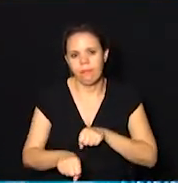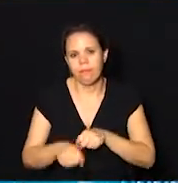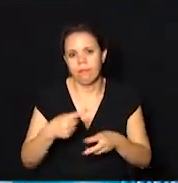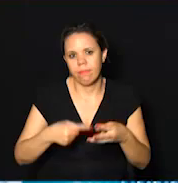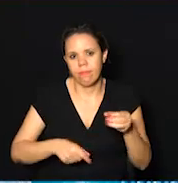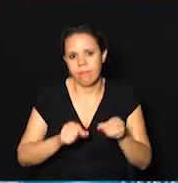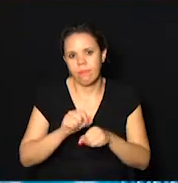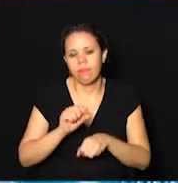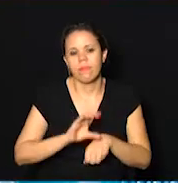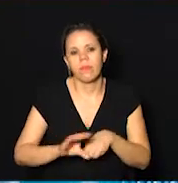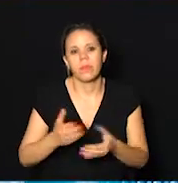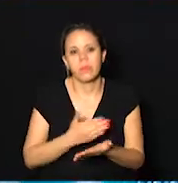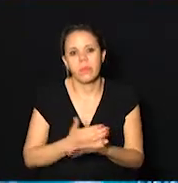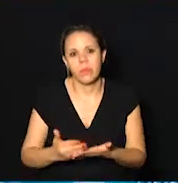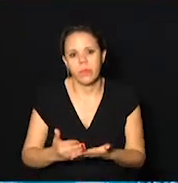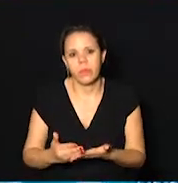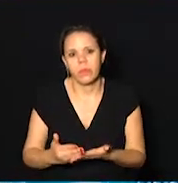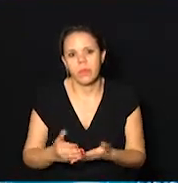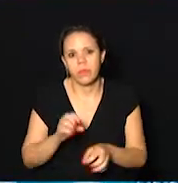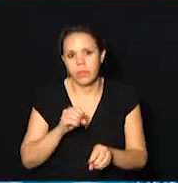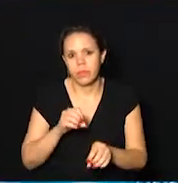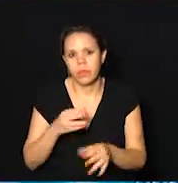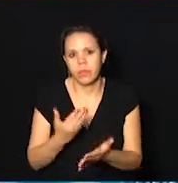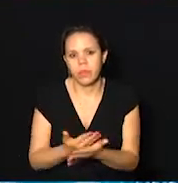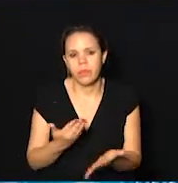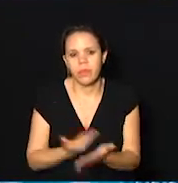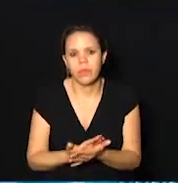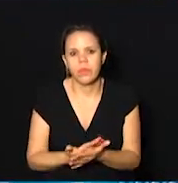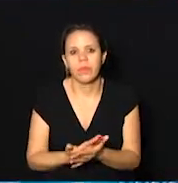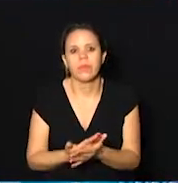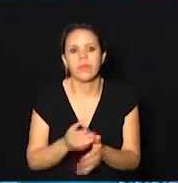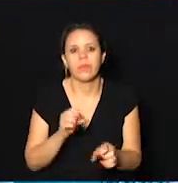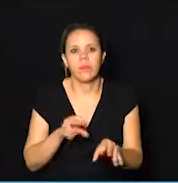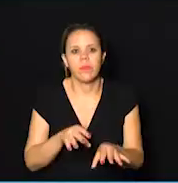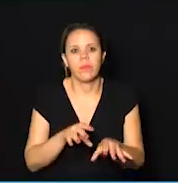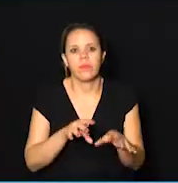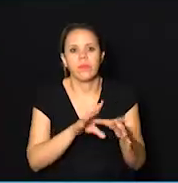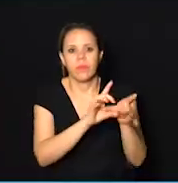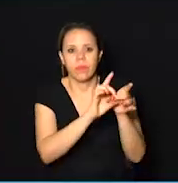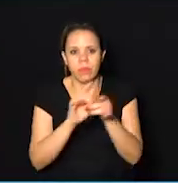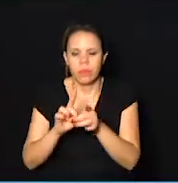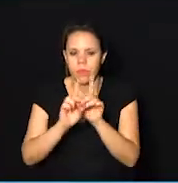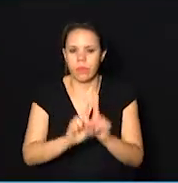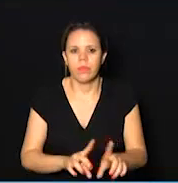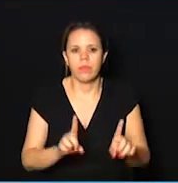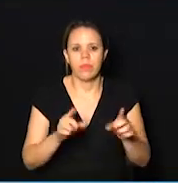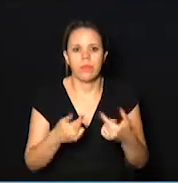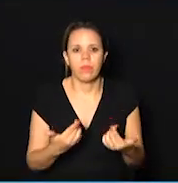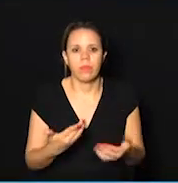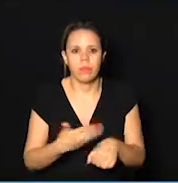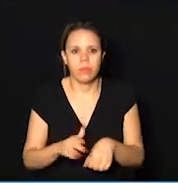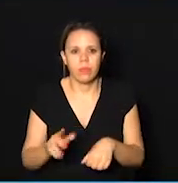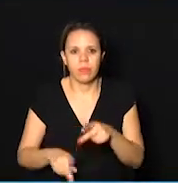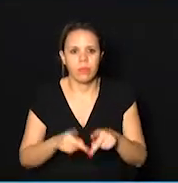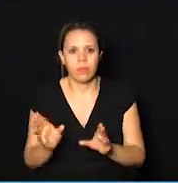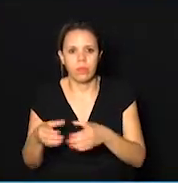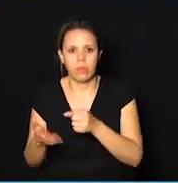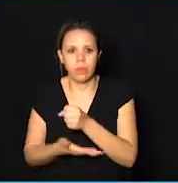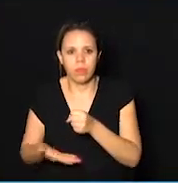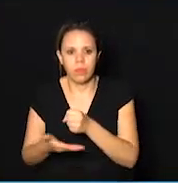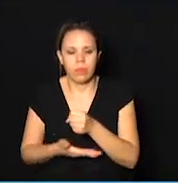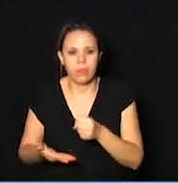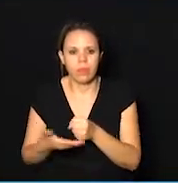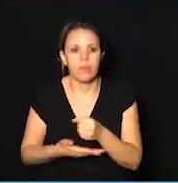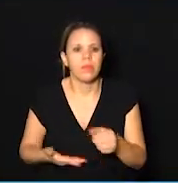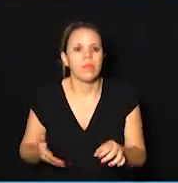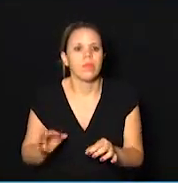níveis para poder também começar a dar aula nesse na educação para a limpo já era treinador aqui treinar a uma categoria de